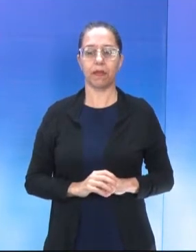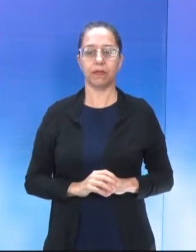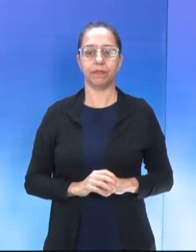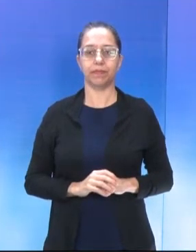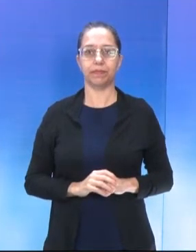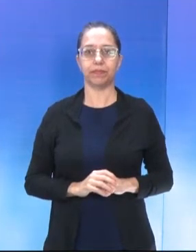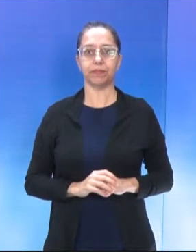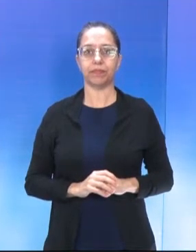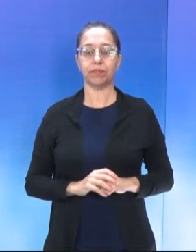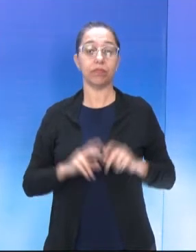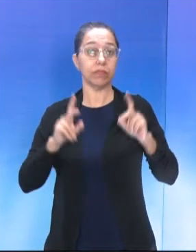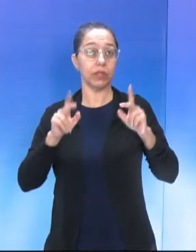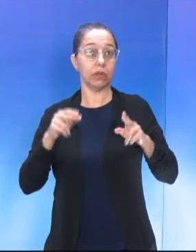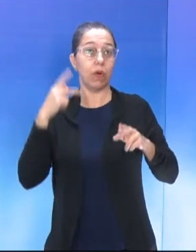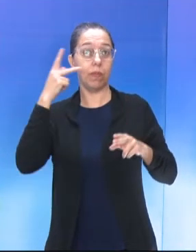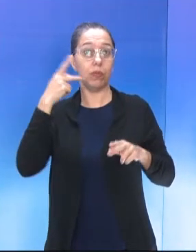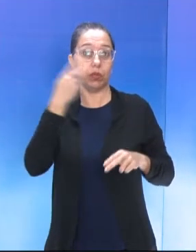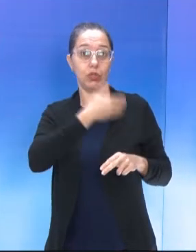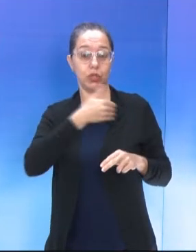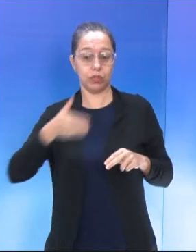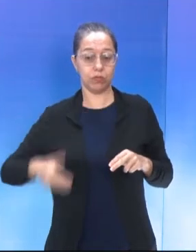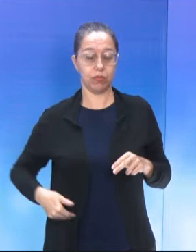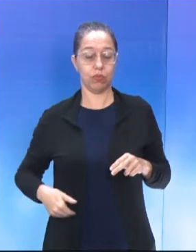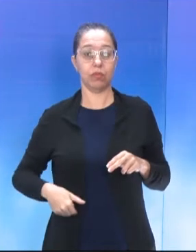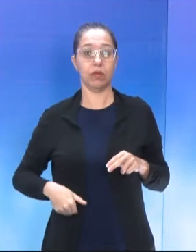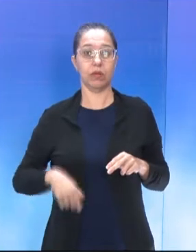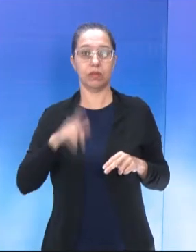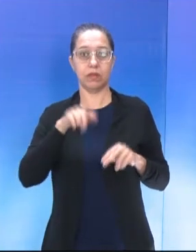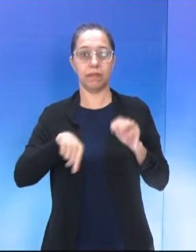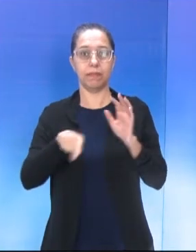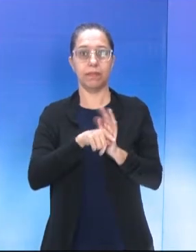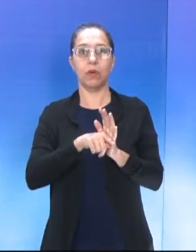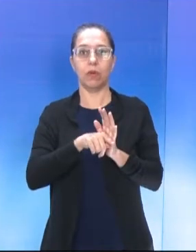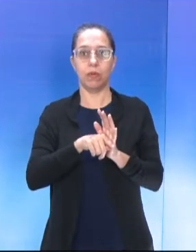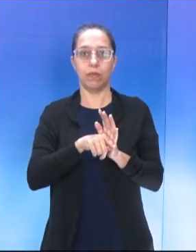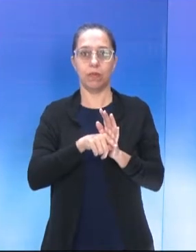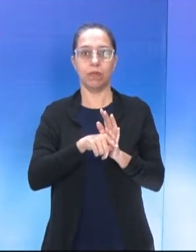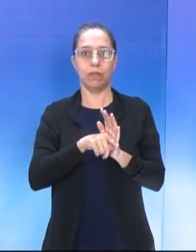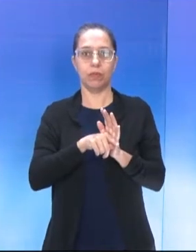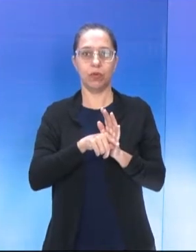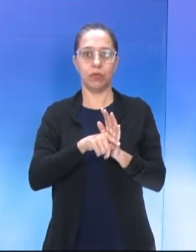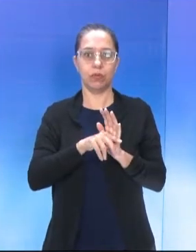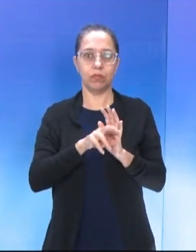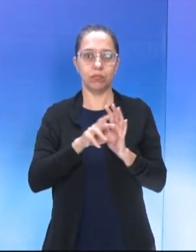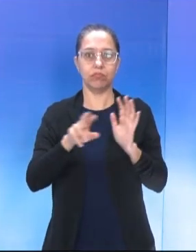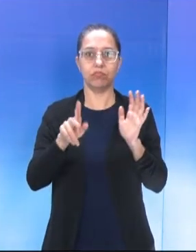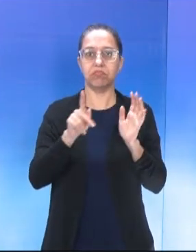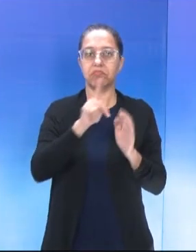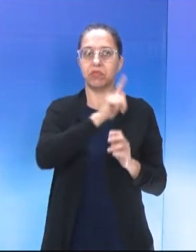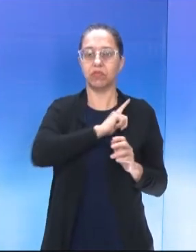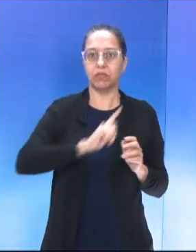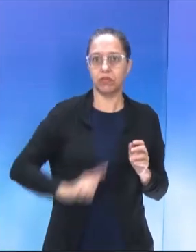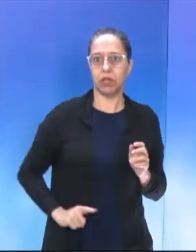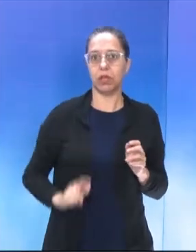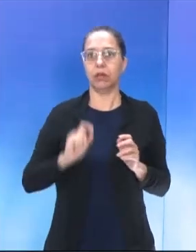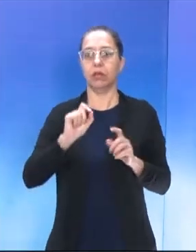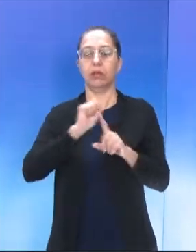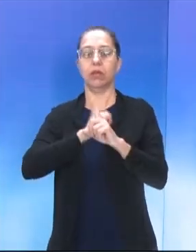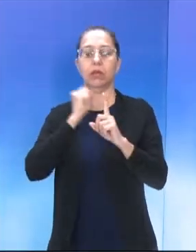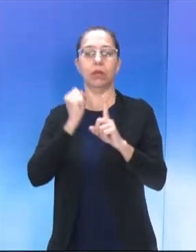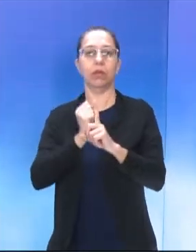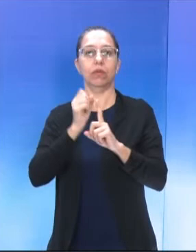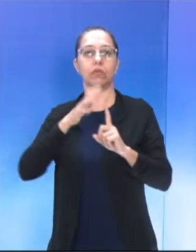políticas públicas são ações de governo, o envolvimento da sociedade civil serão ações do restante, do que não